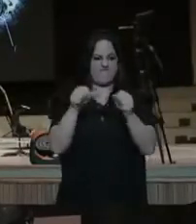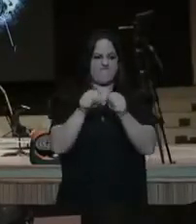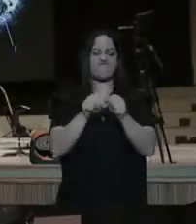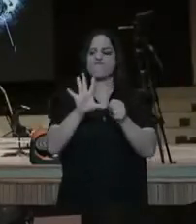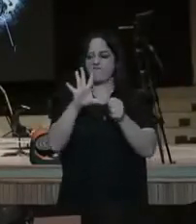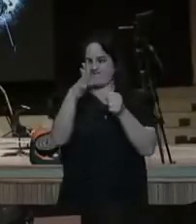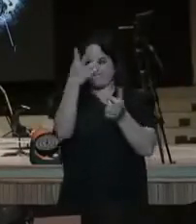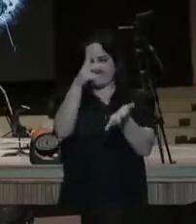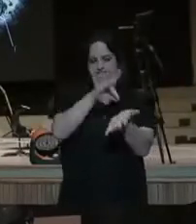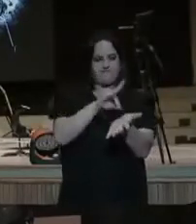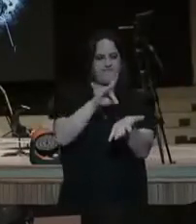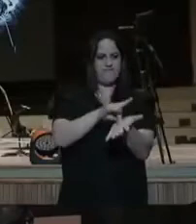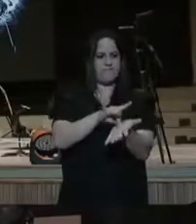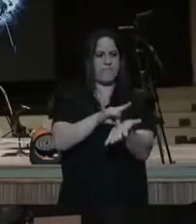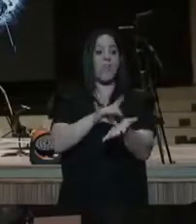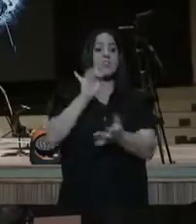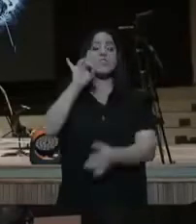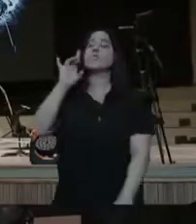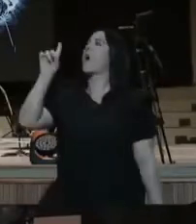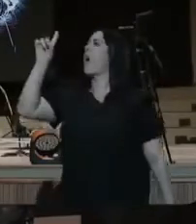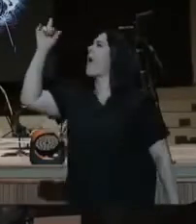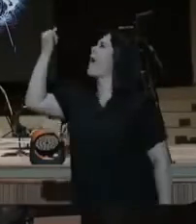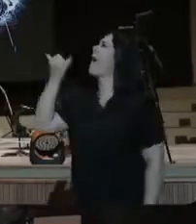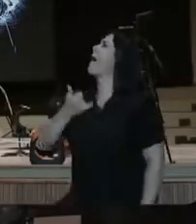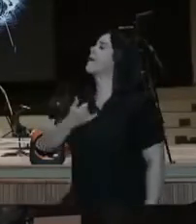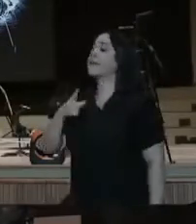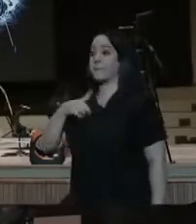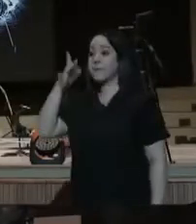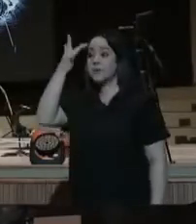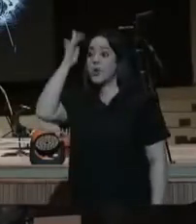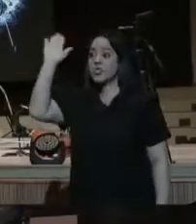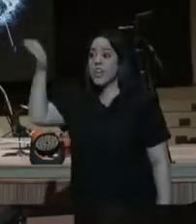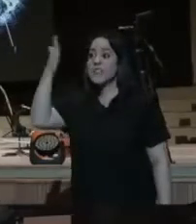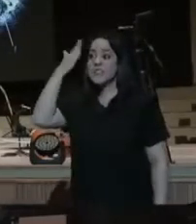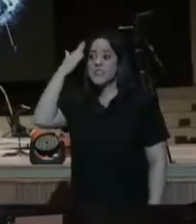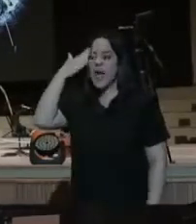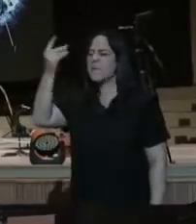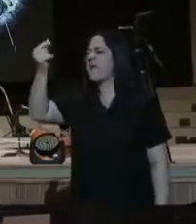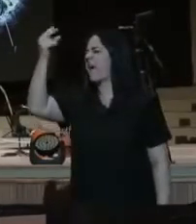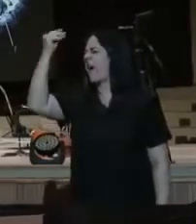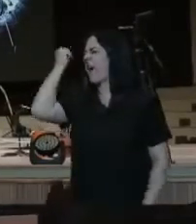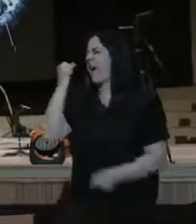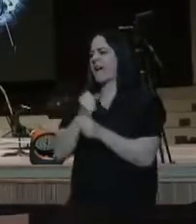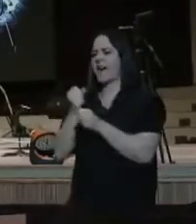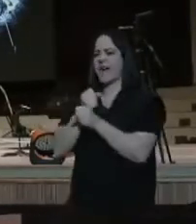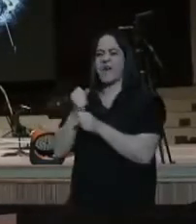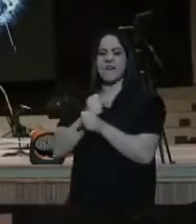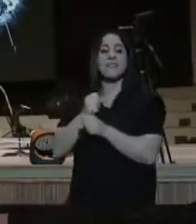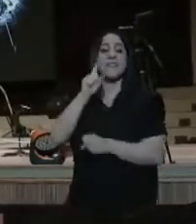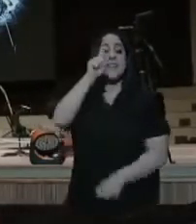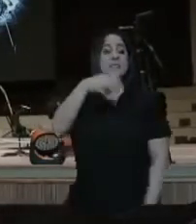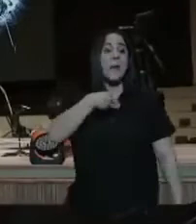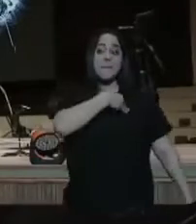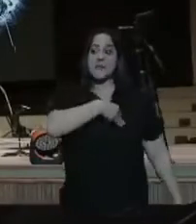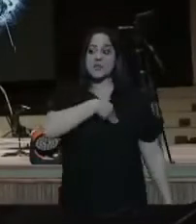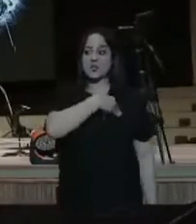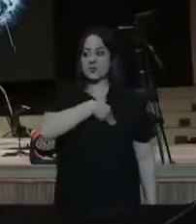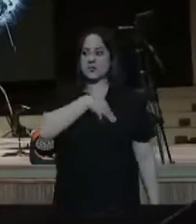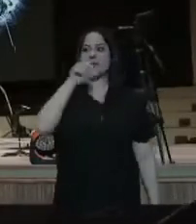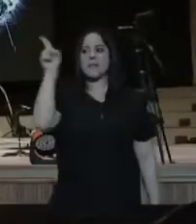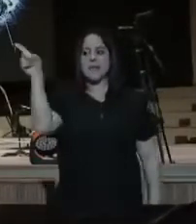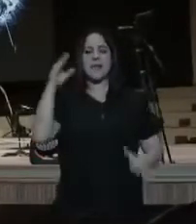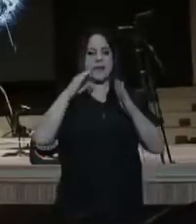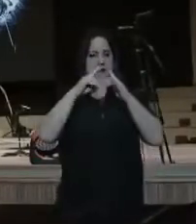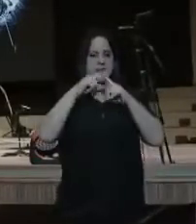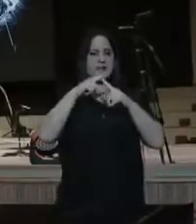não basta ouvir da parte de deus tem gente aqui que ouviu da parte de deus muito ano muitos anos atrás seria missionário da igreja tem um